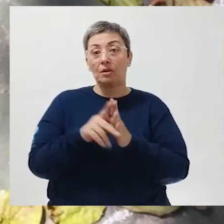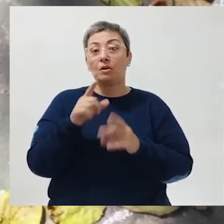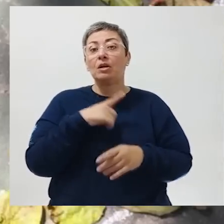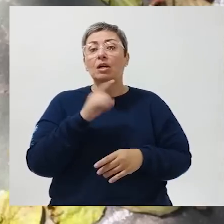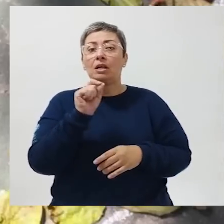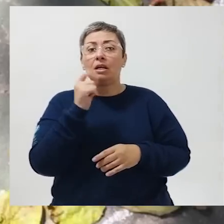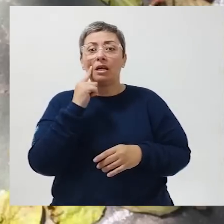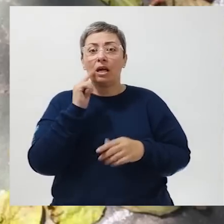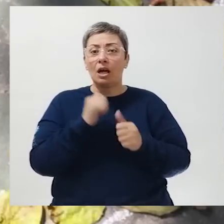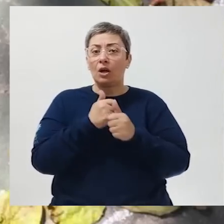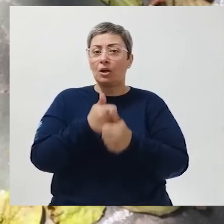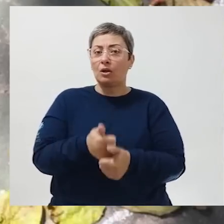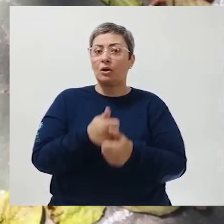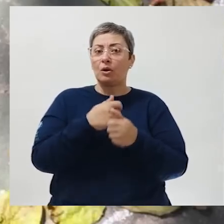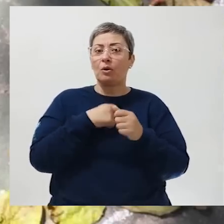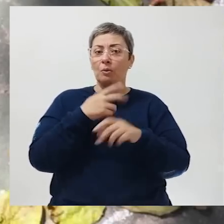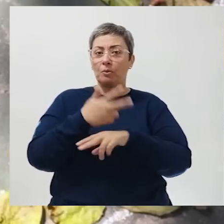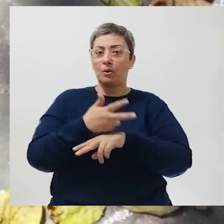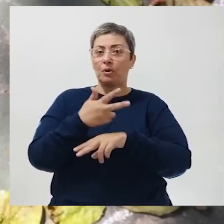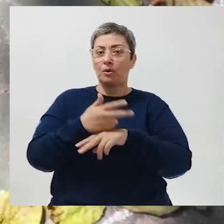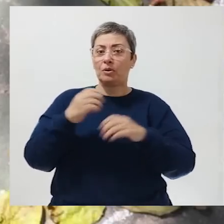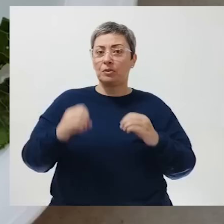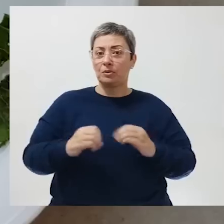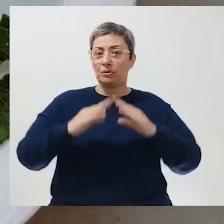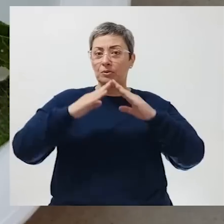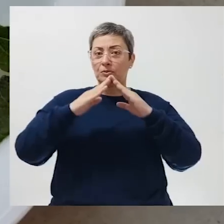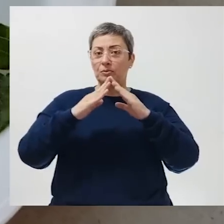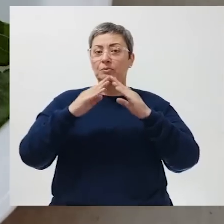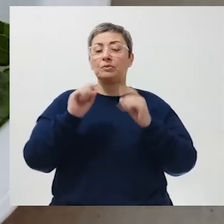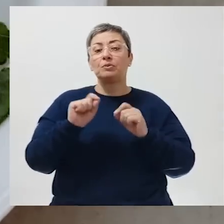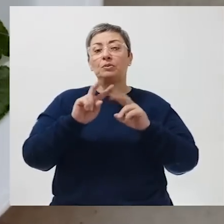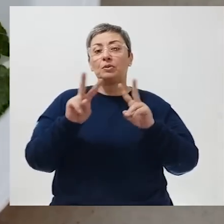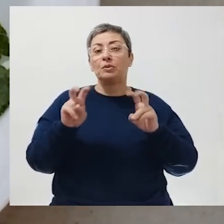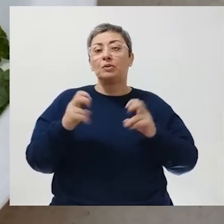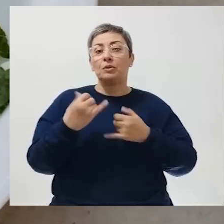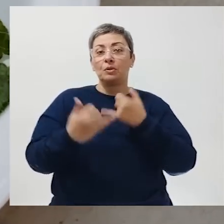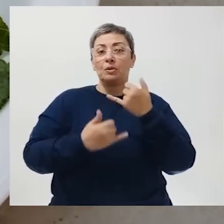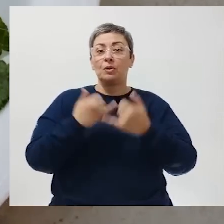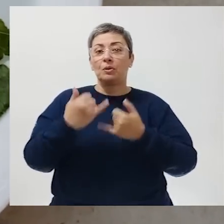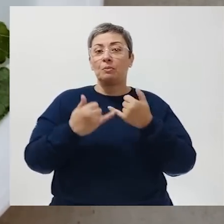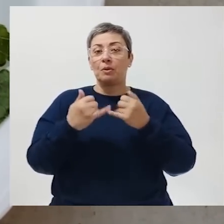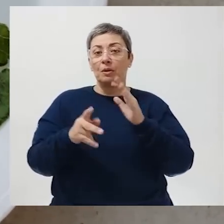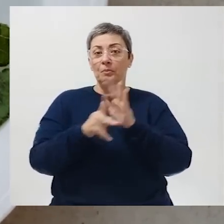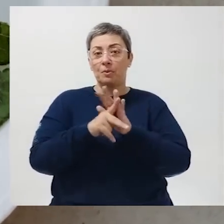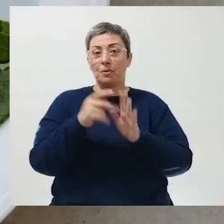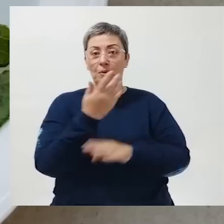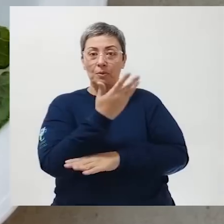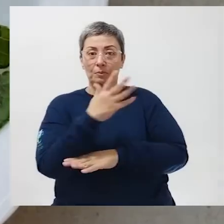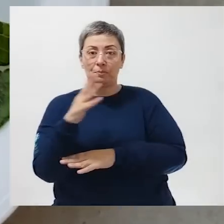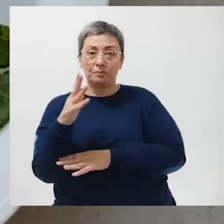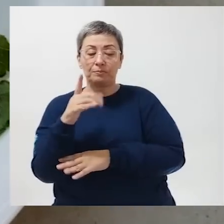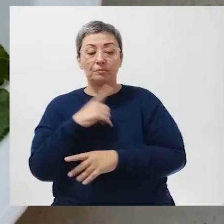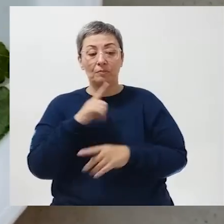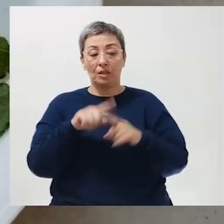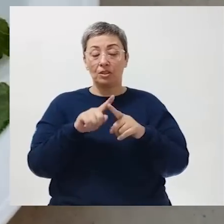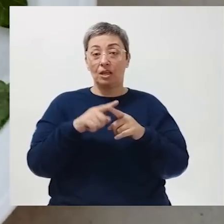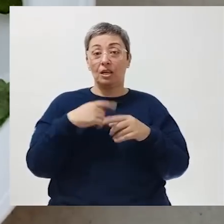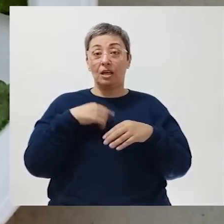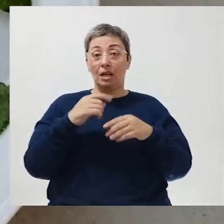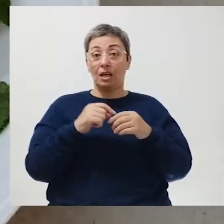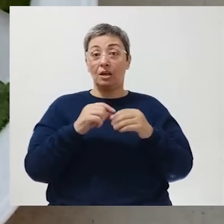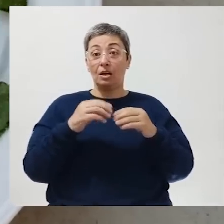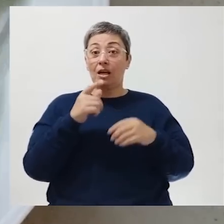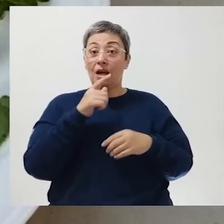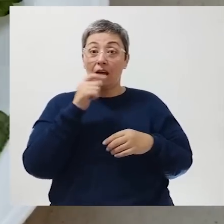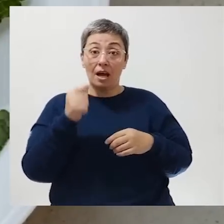está acompanhando a série de vídeos no Saberes em Casa sobre brincando com elementos da natureza? Lá nós já brincamos com o